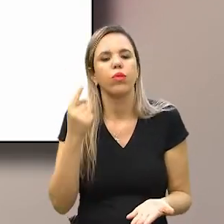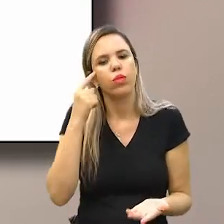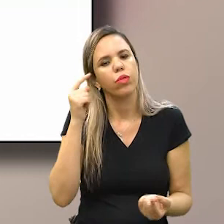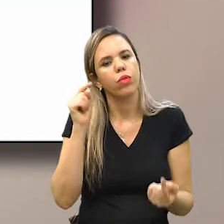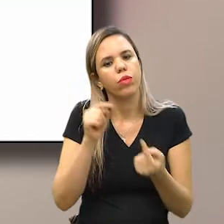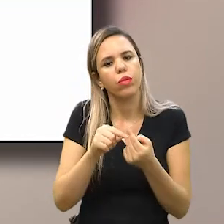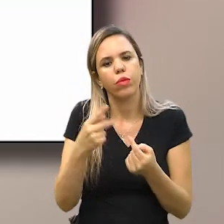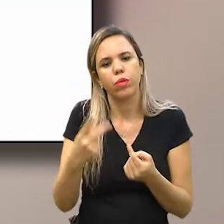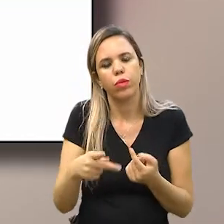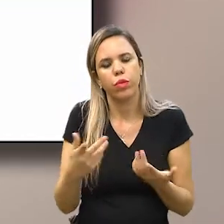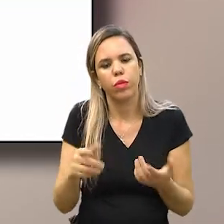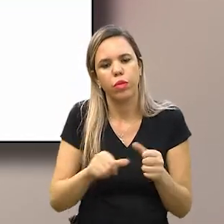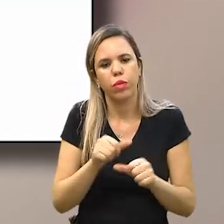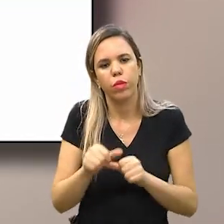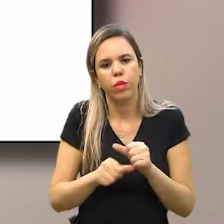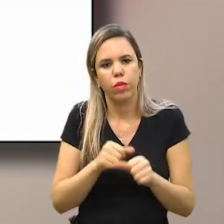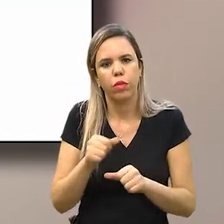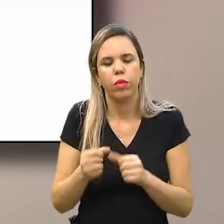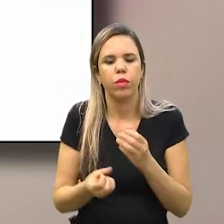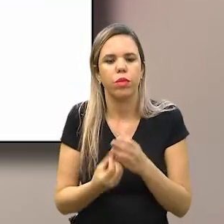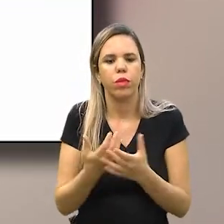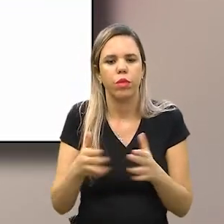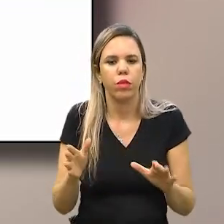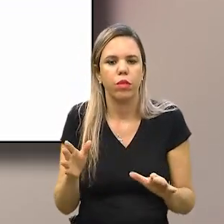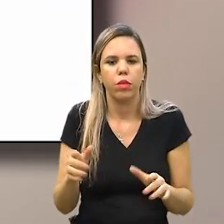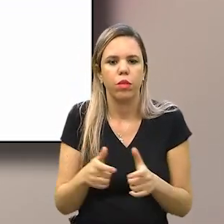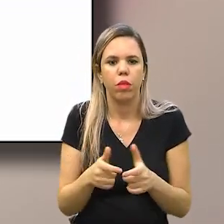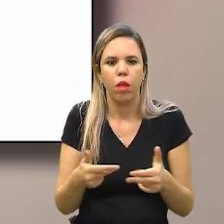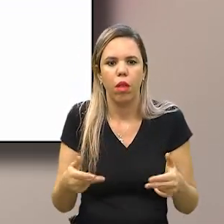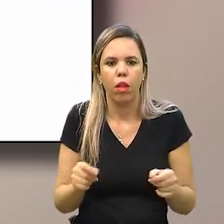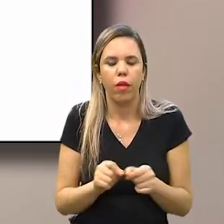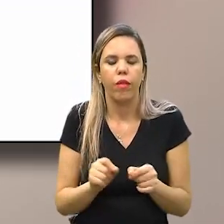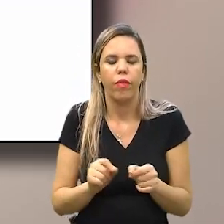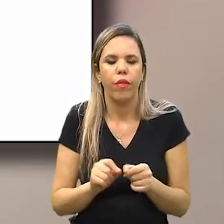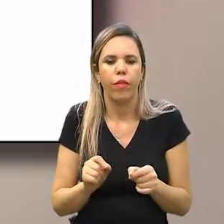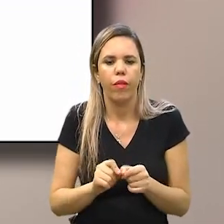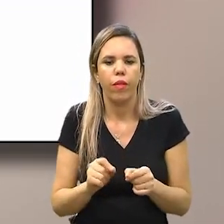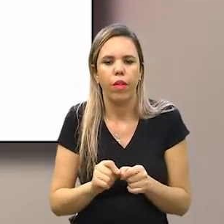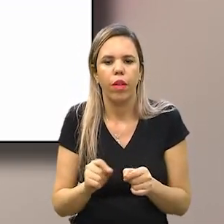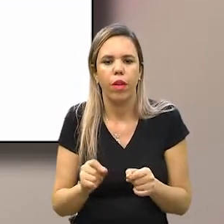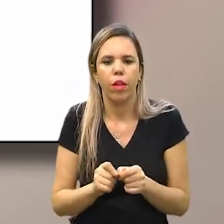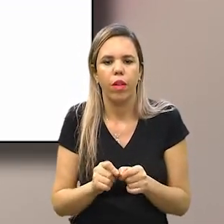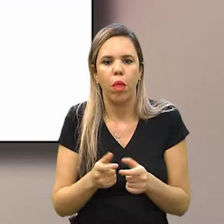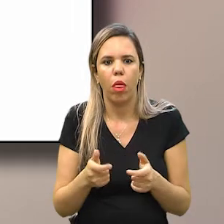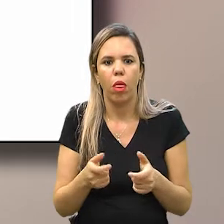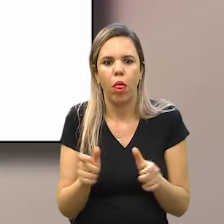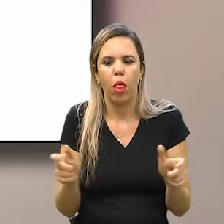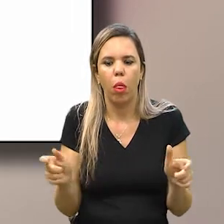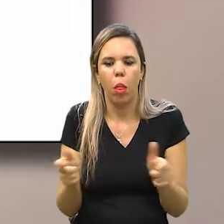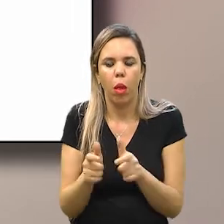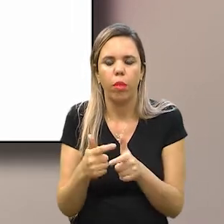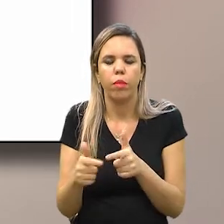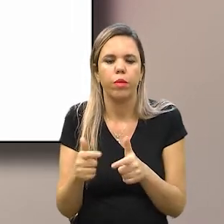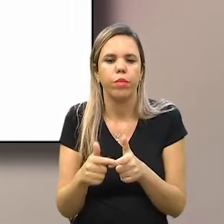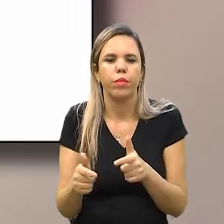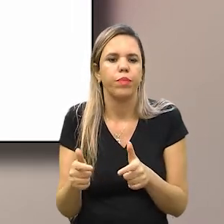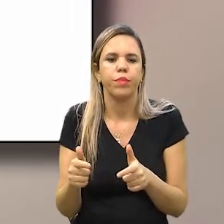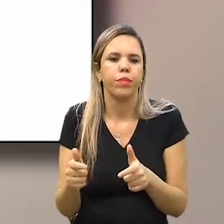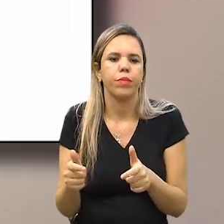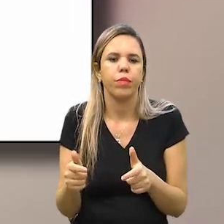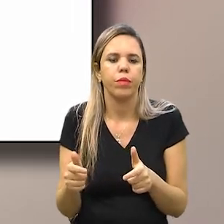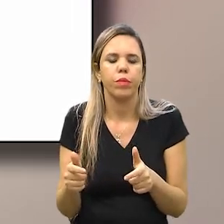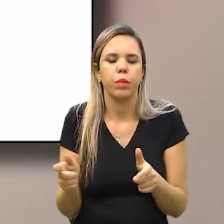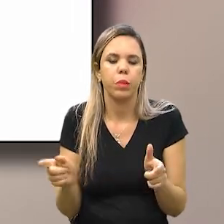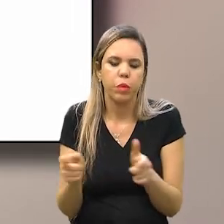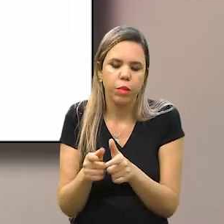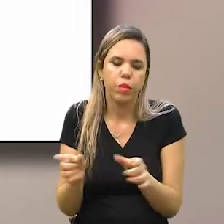antiviral, a ideia dele é tornar a manifestação mais branda e fazer com que aquele surto diminua,